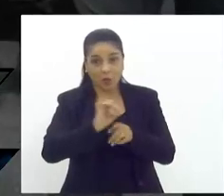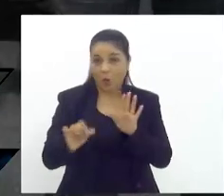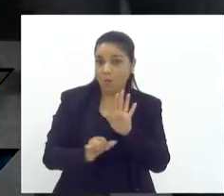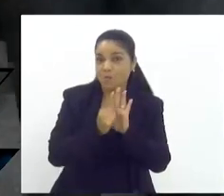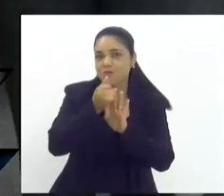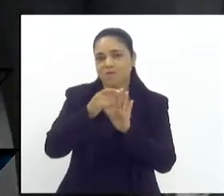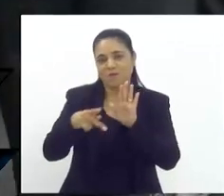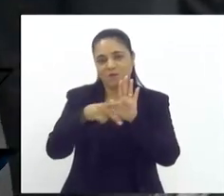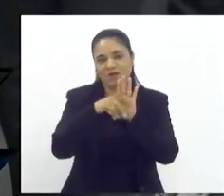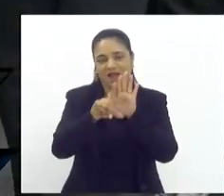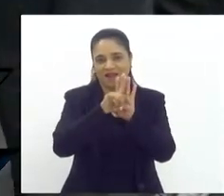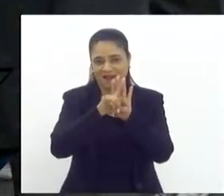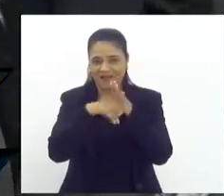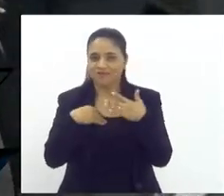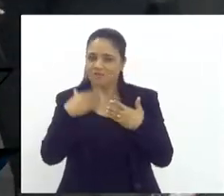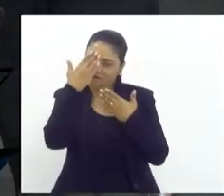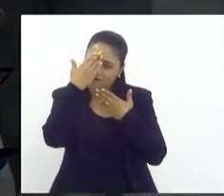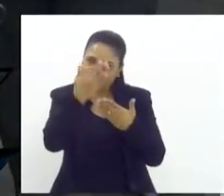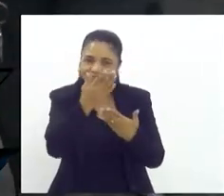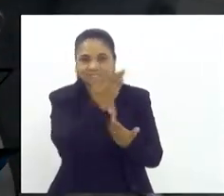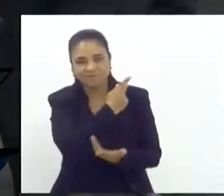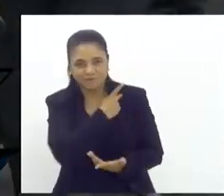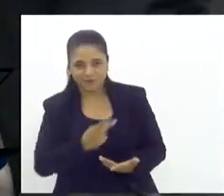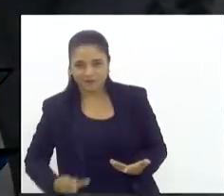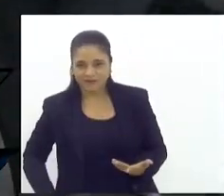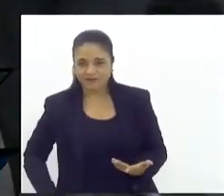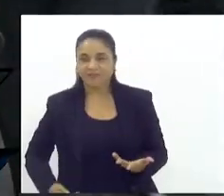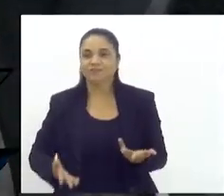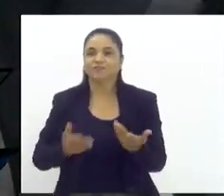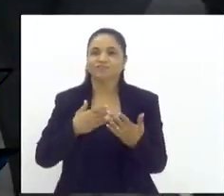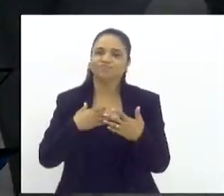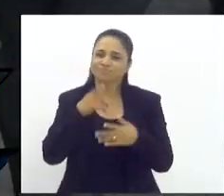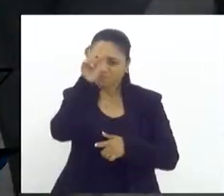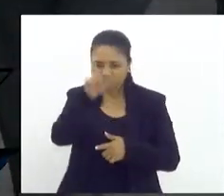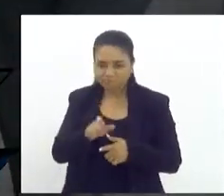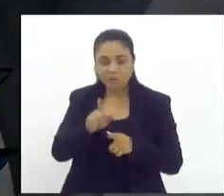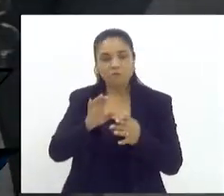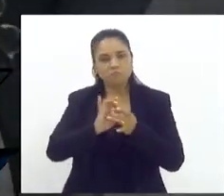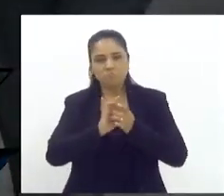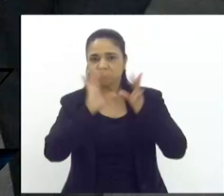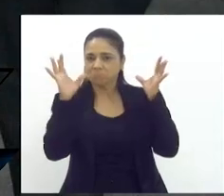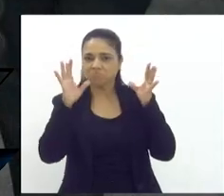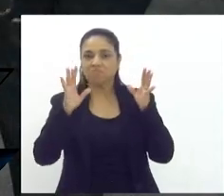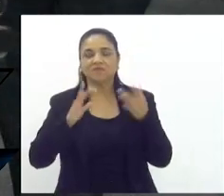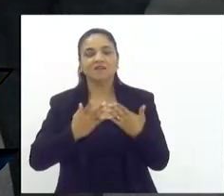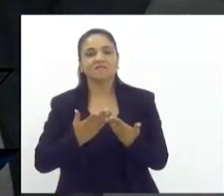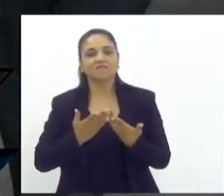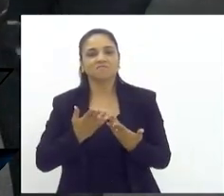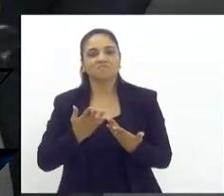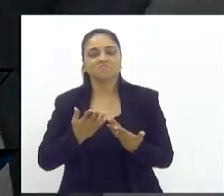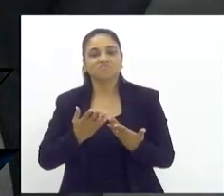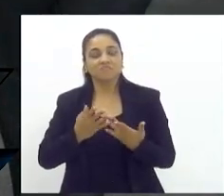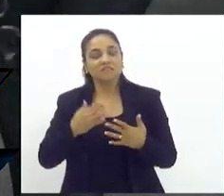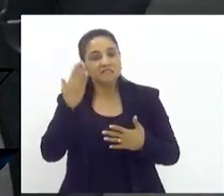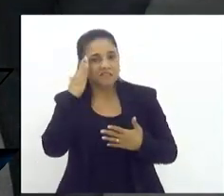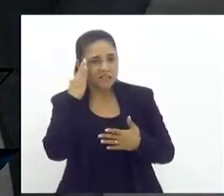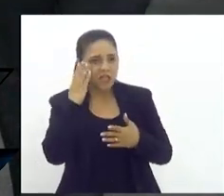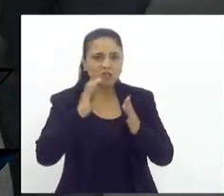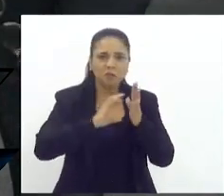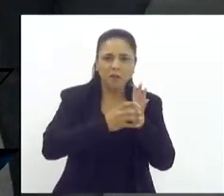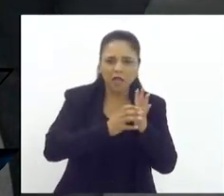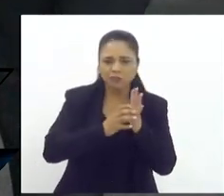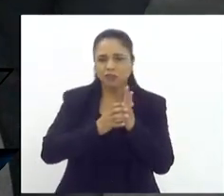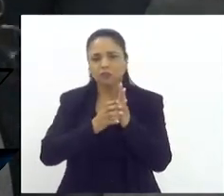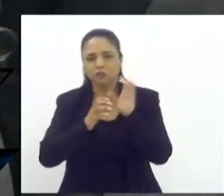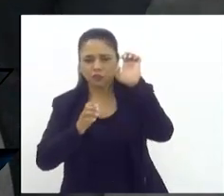a primeira e agradeço a vossa excelência Isso demonstra o quanto vossa excelência tem uma postura democrática e republicana de entender que mesmo os partidos de esquerda